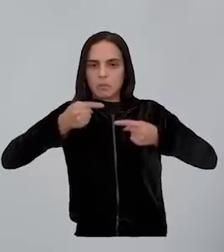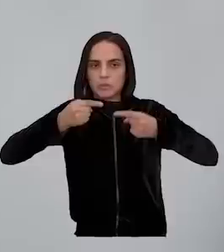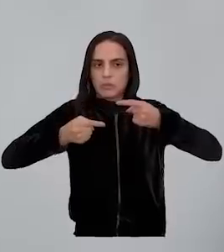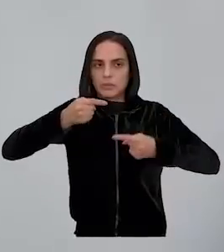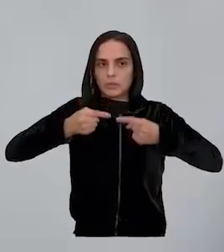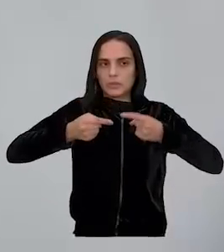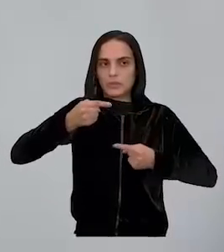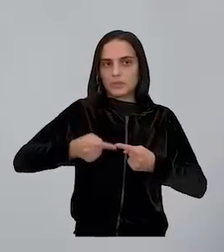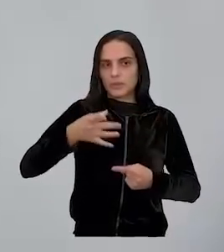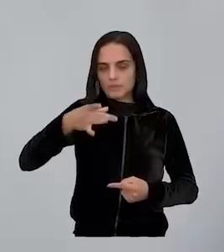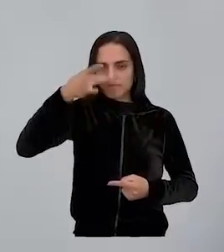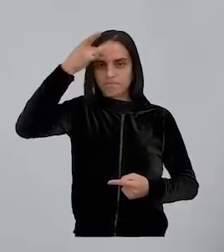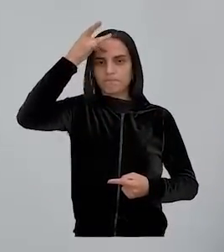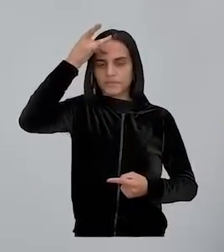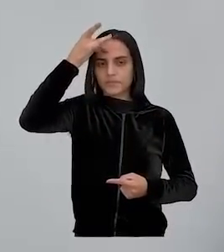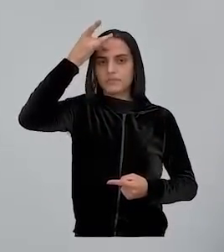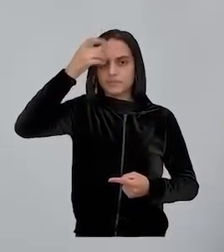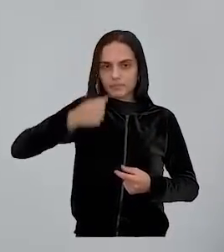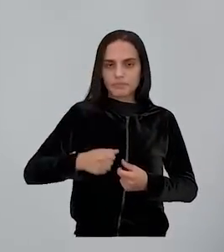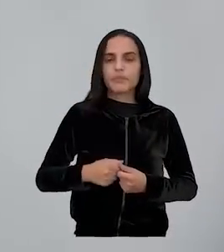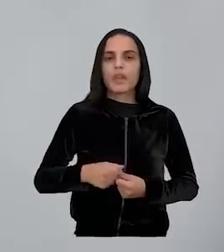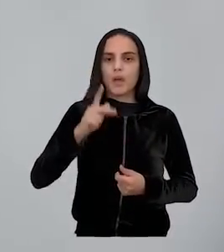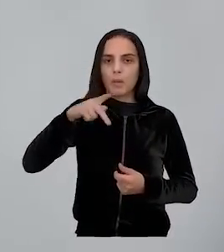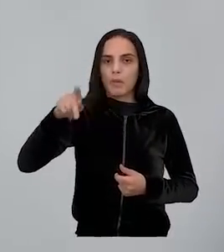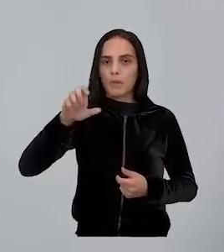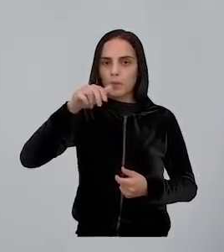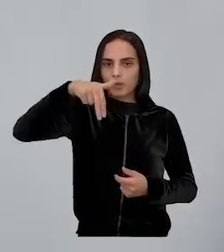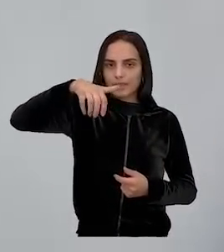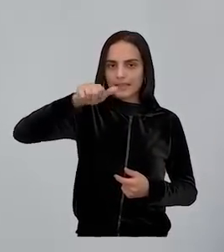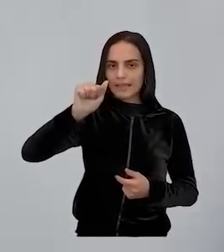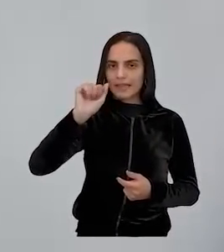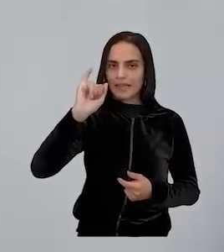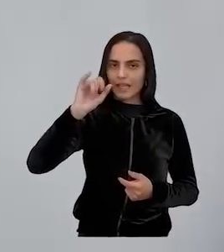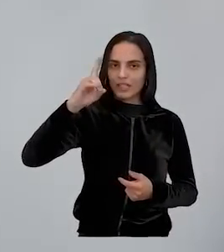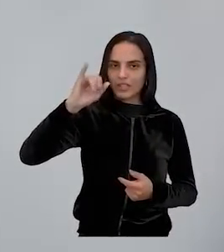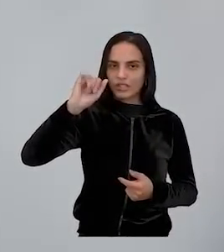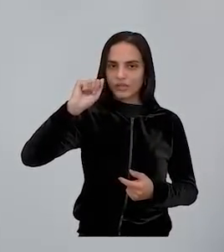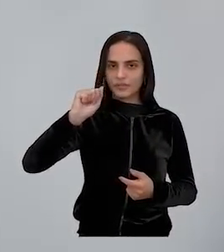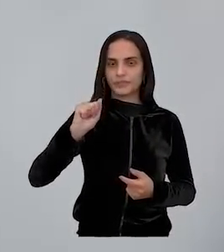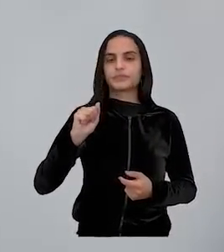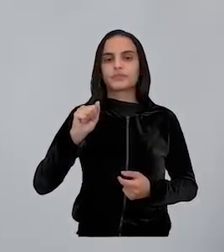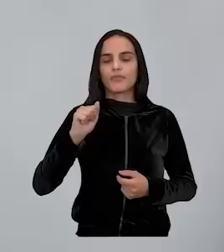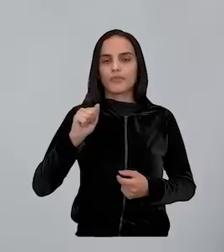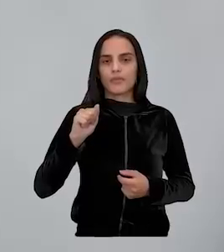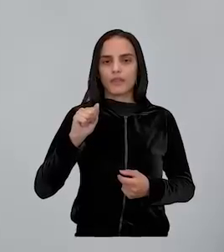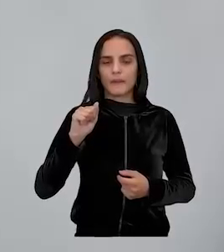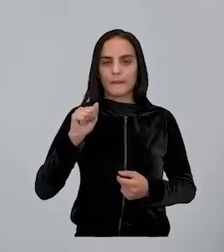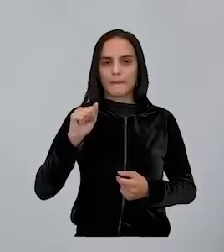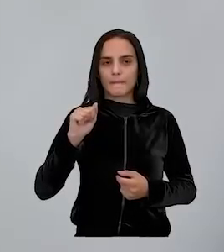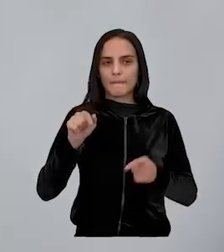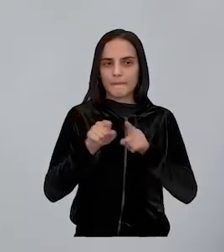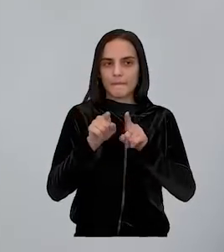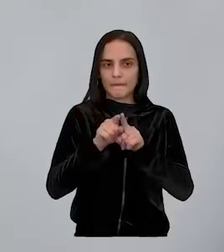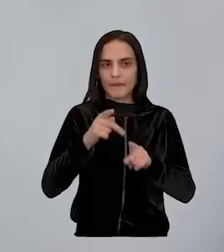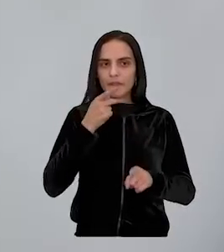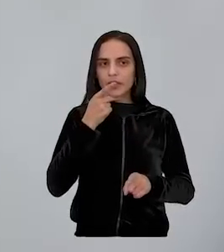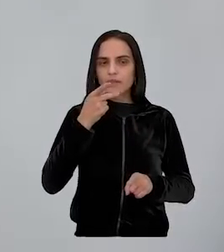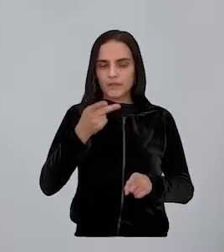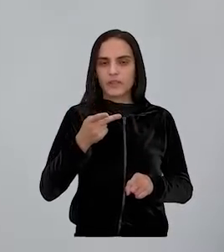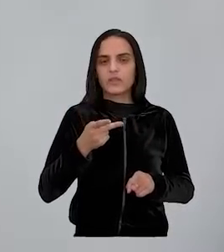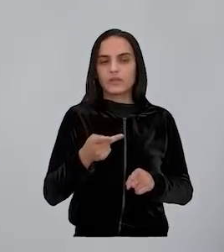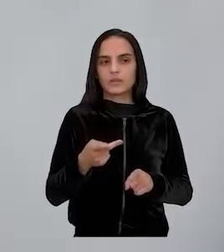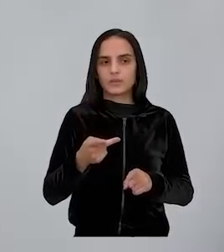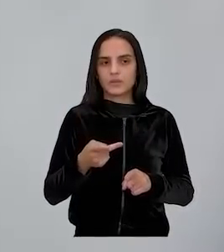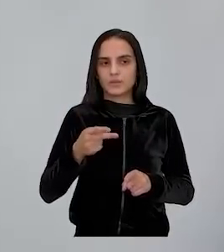conscientização. Obrigada. A Pro Nádia colocou saúde mental afetada. A Nicolas, do